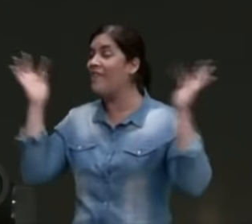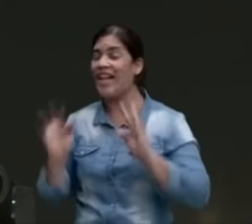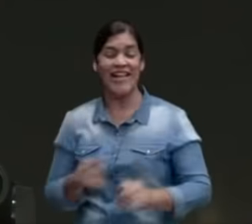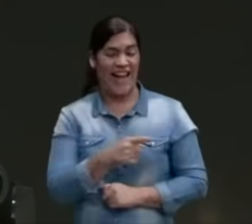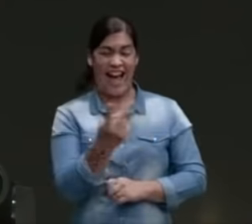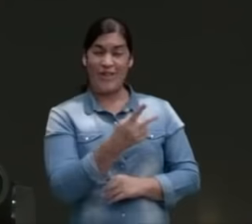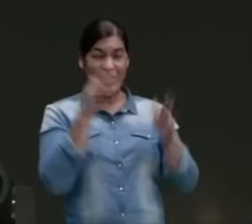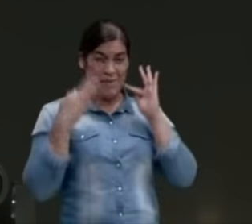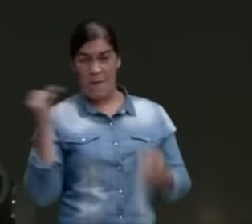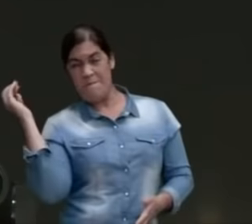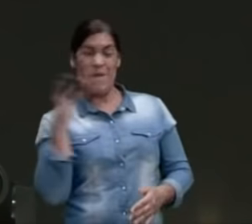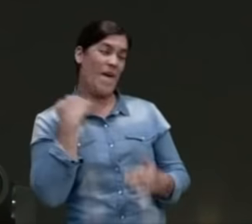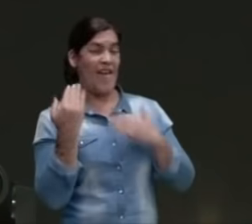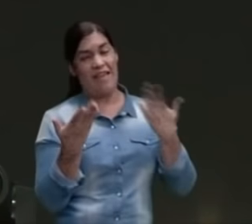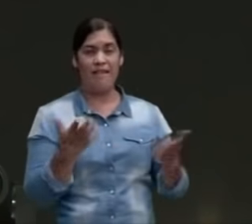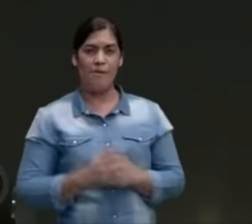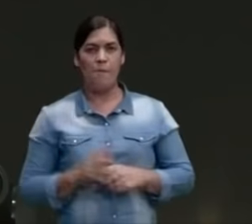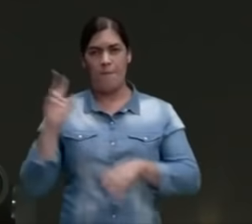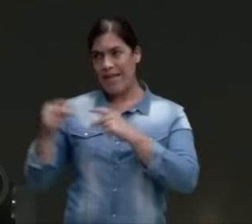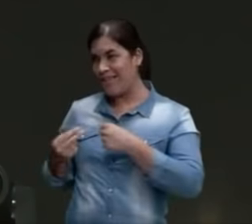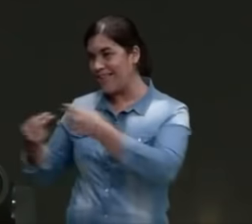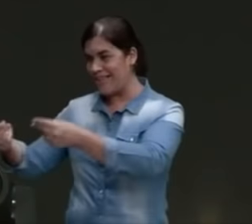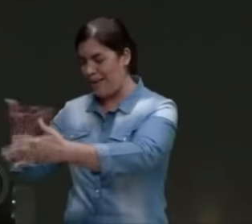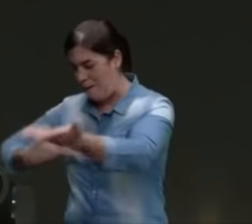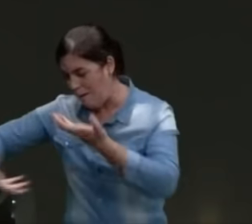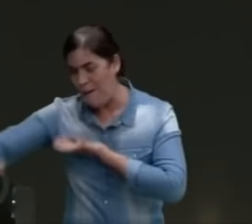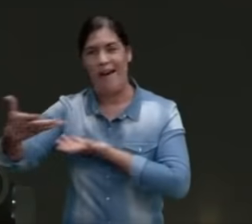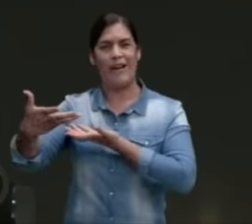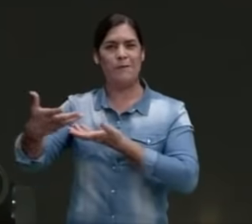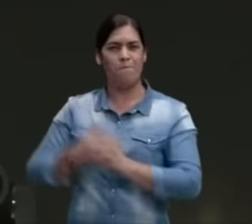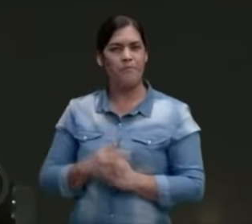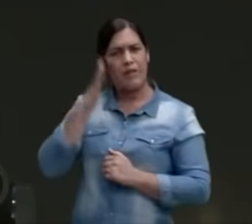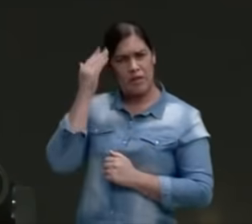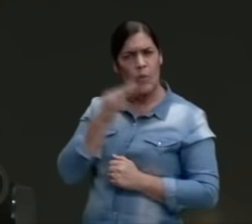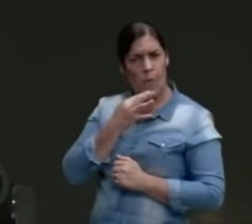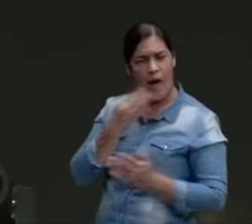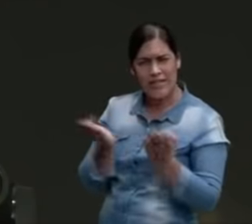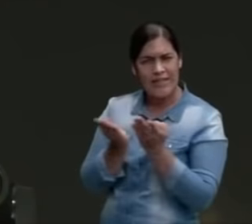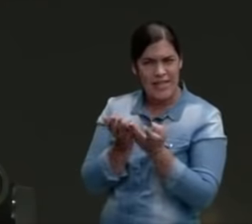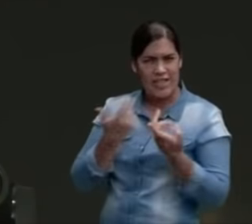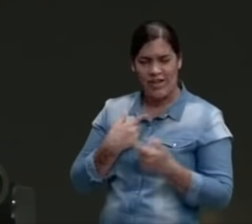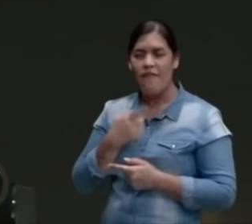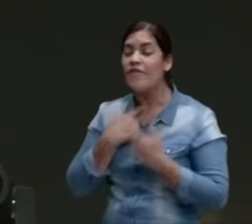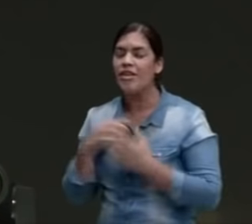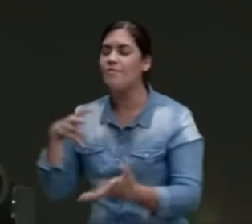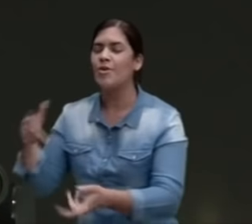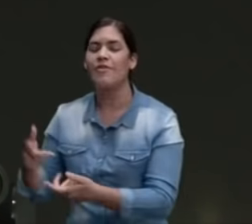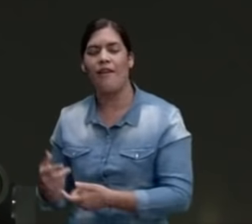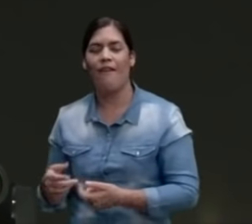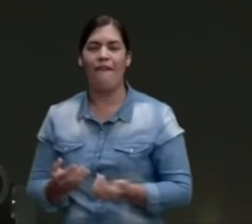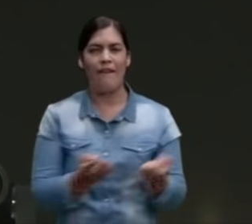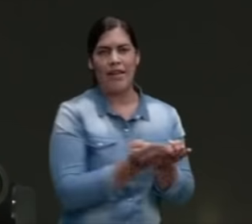mandar presente um para os outros, porque as pessoas, sabe aquele crente que quer ficar no mundo e você está tentando falar de Deus para ele? Na verdade